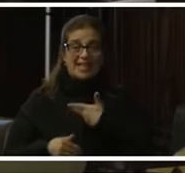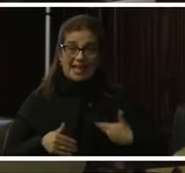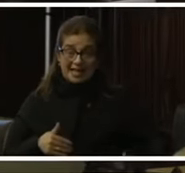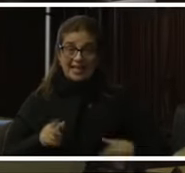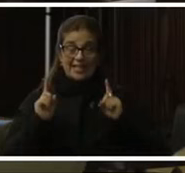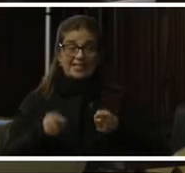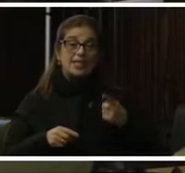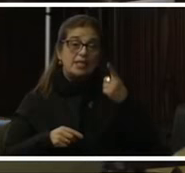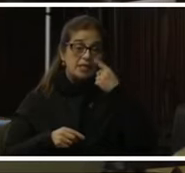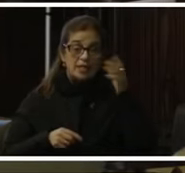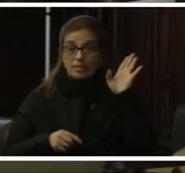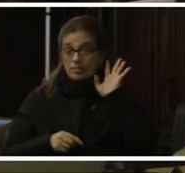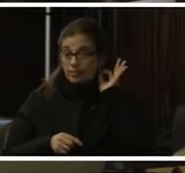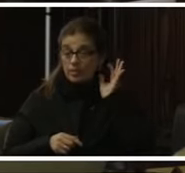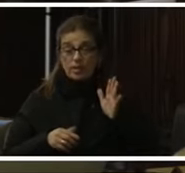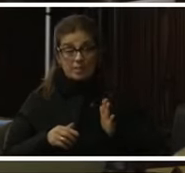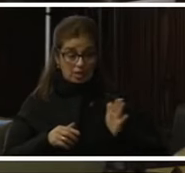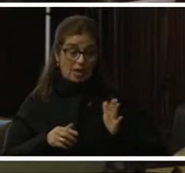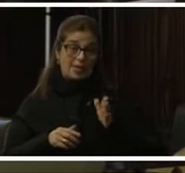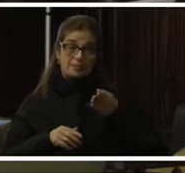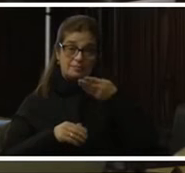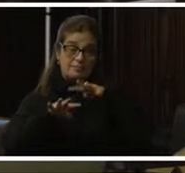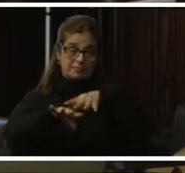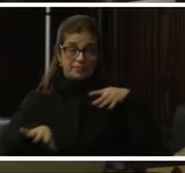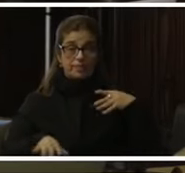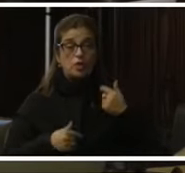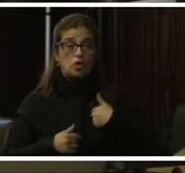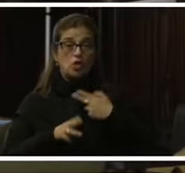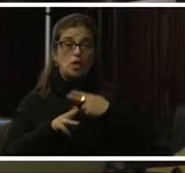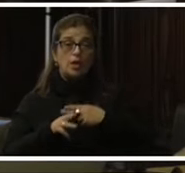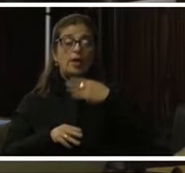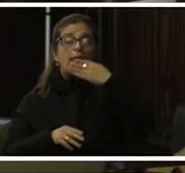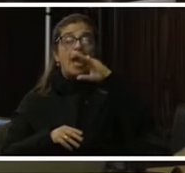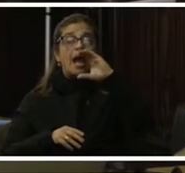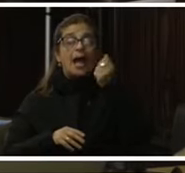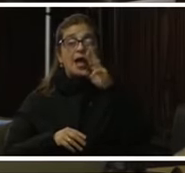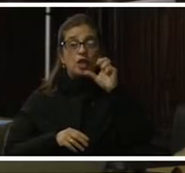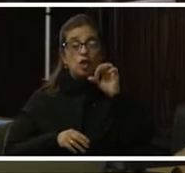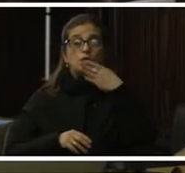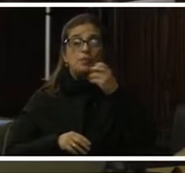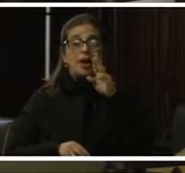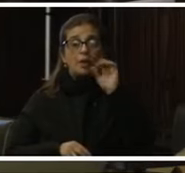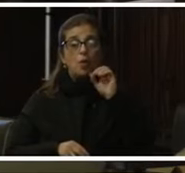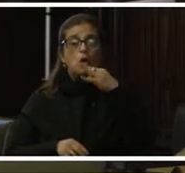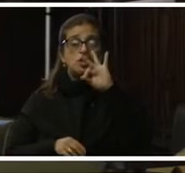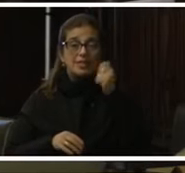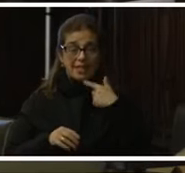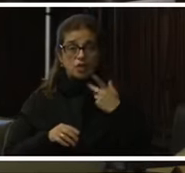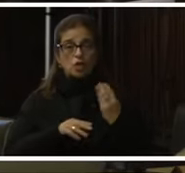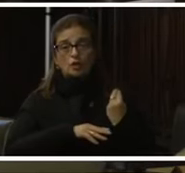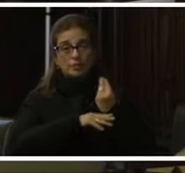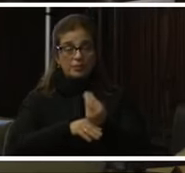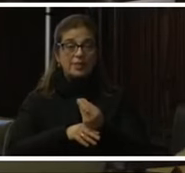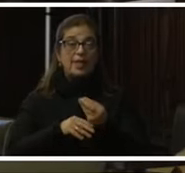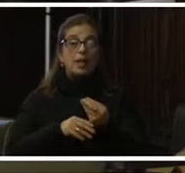senhoras e senhores se presentes sou o carlos eduardo barbosa paz atualmente ocupante do cargo de defensor